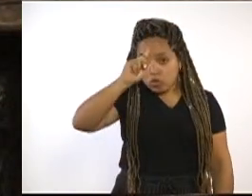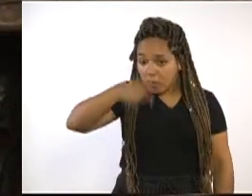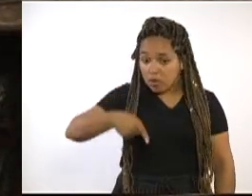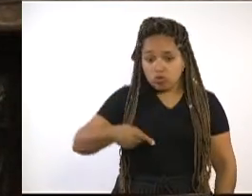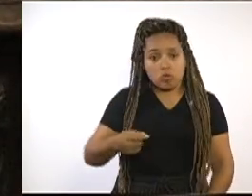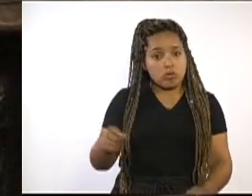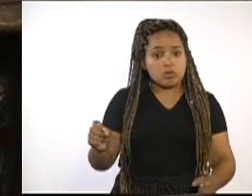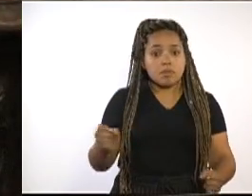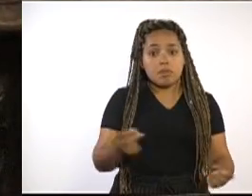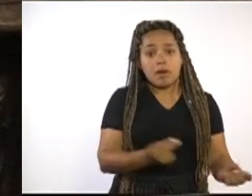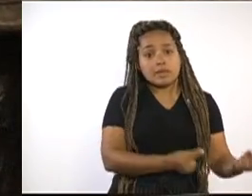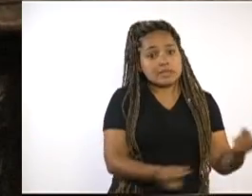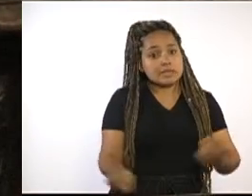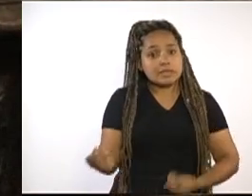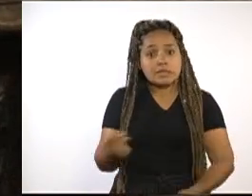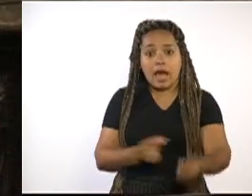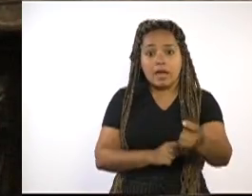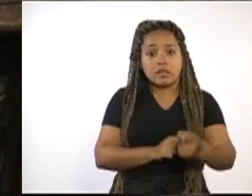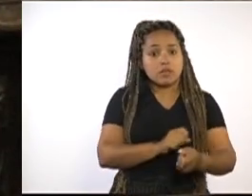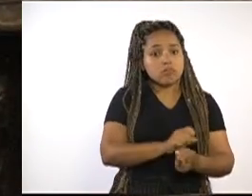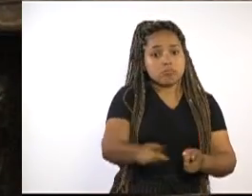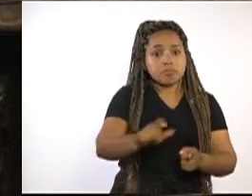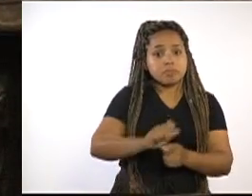Então, é preciso haver